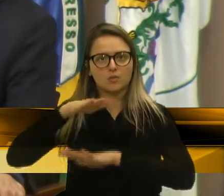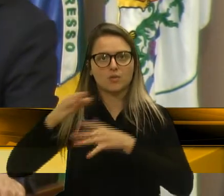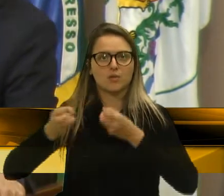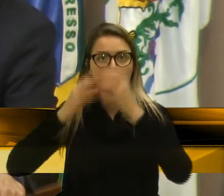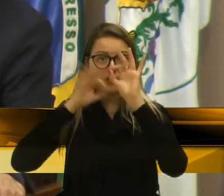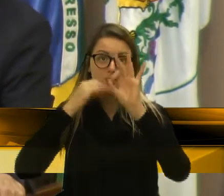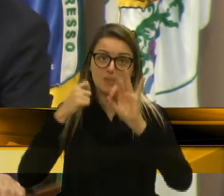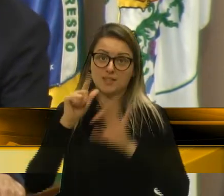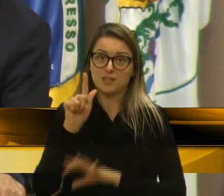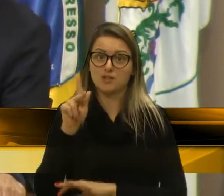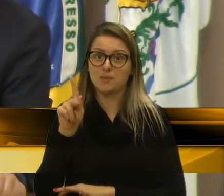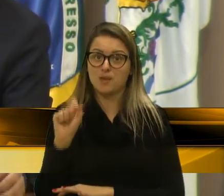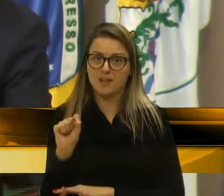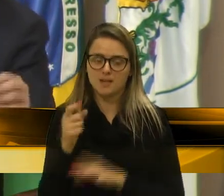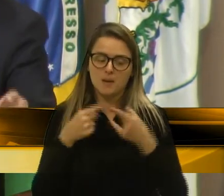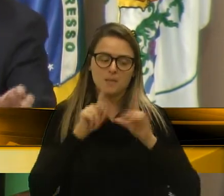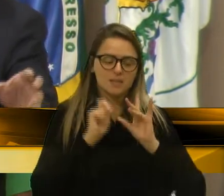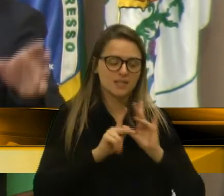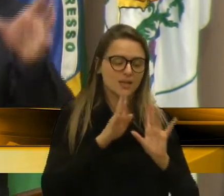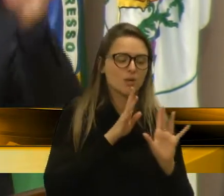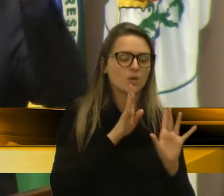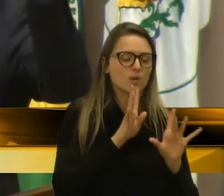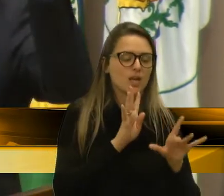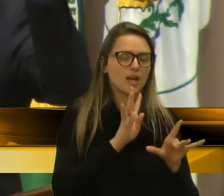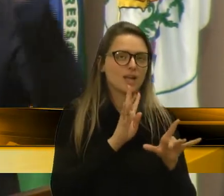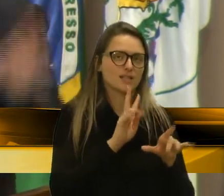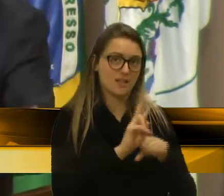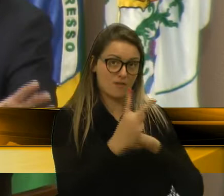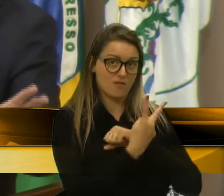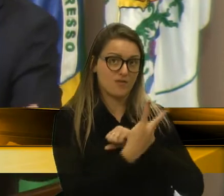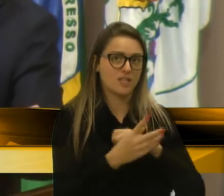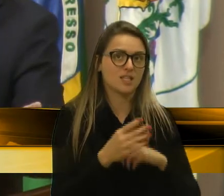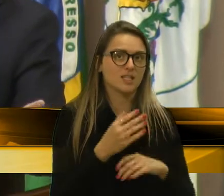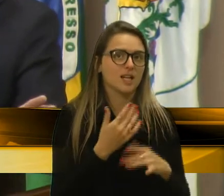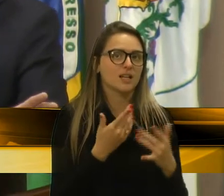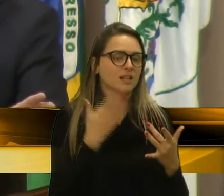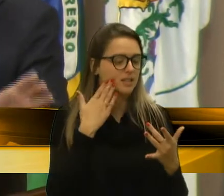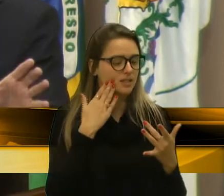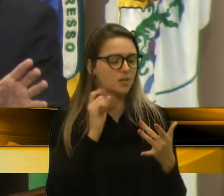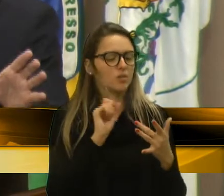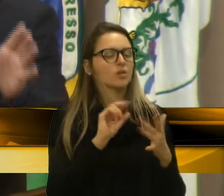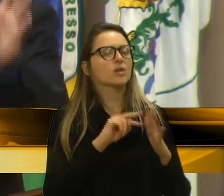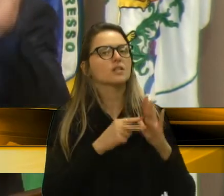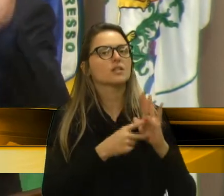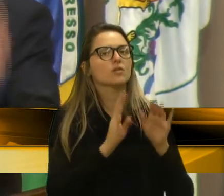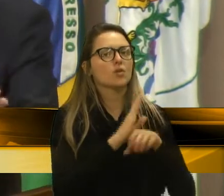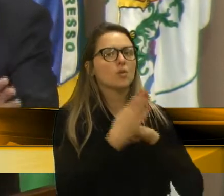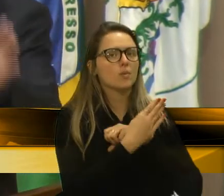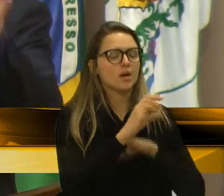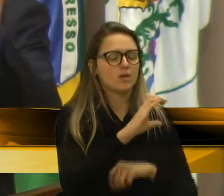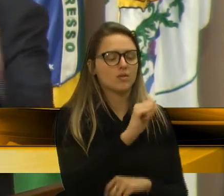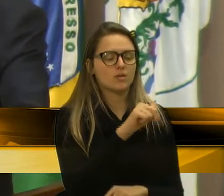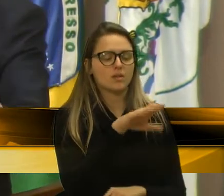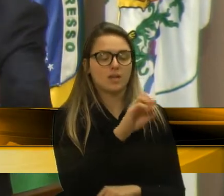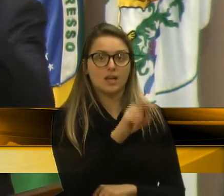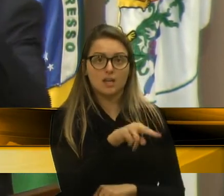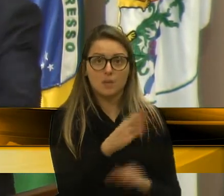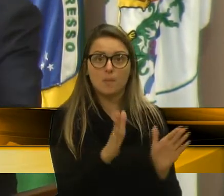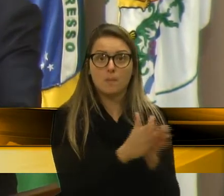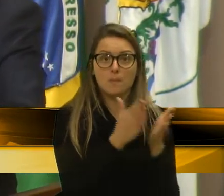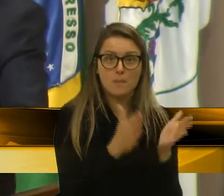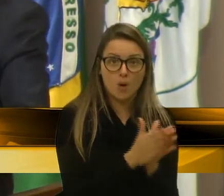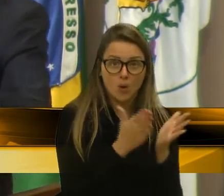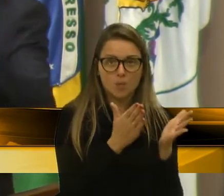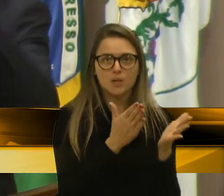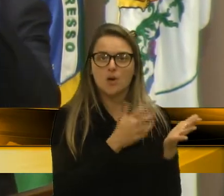mas quem conhece a vida da cidade sabe o que significa o Canyon. Canyon é um bairro humilde, pobre,